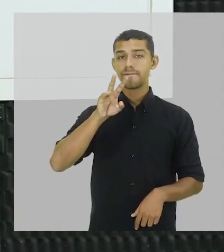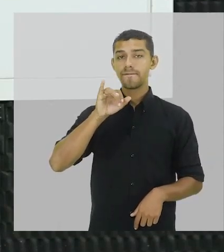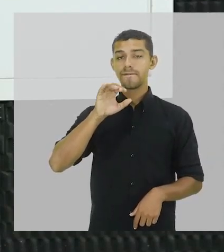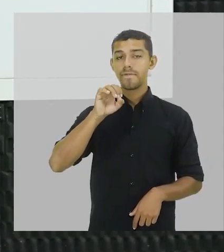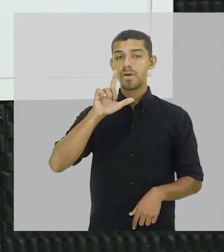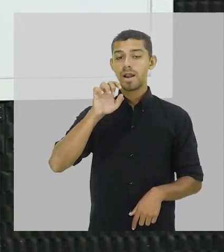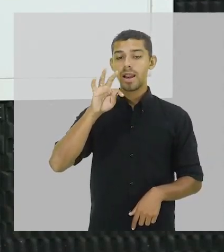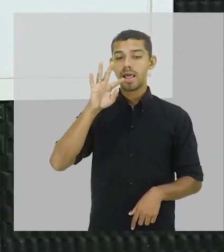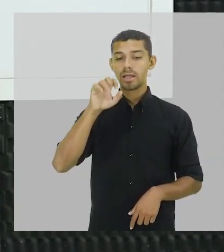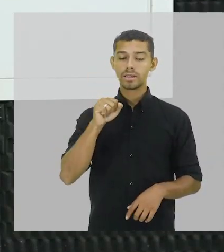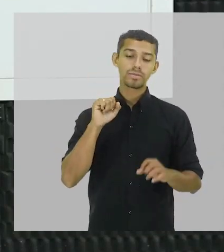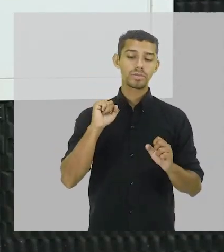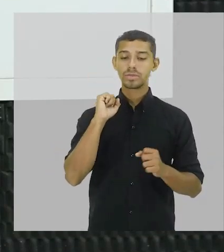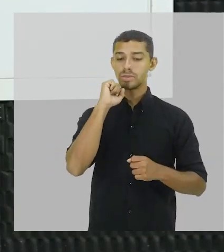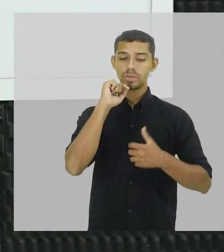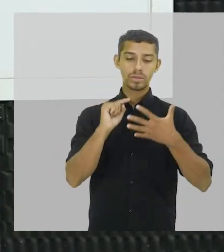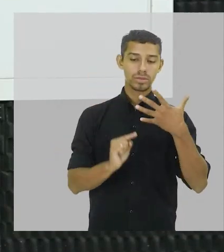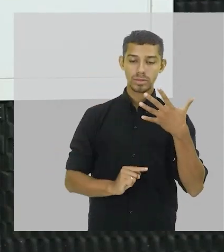arco-íris, tá ok?